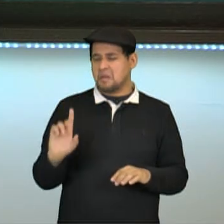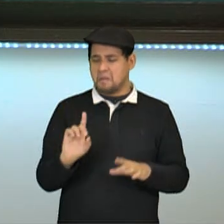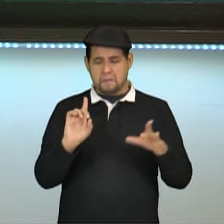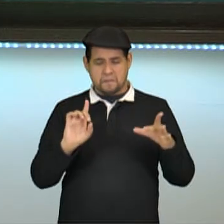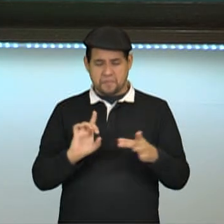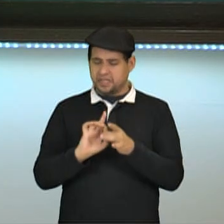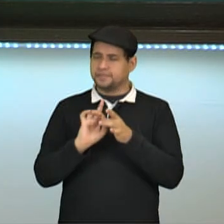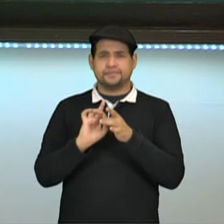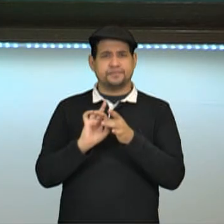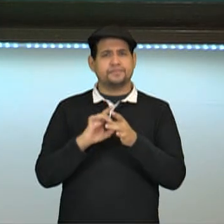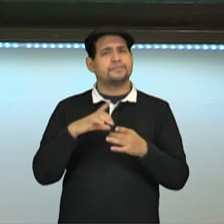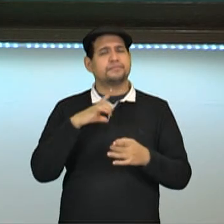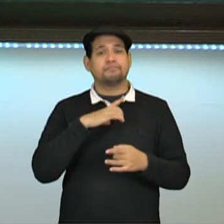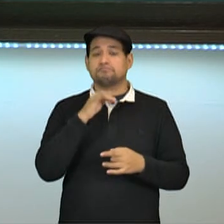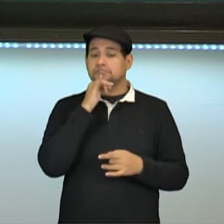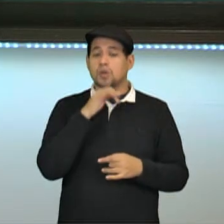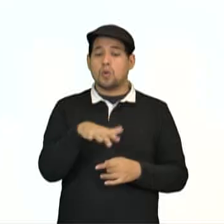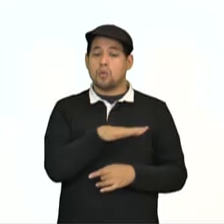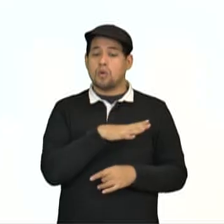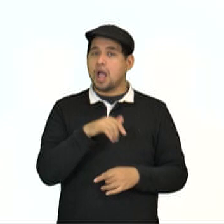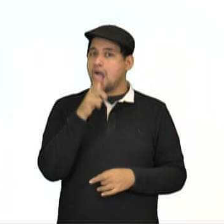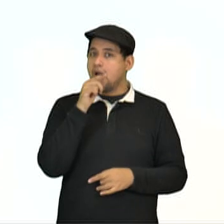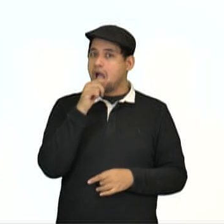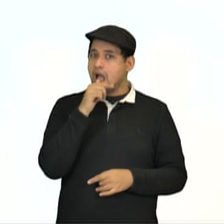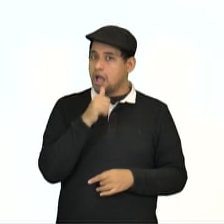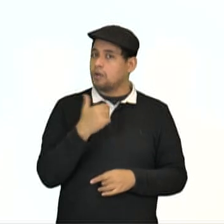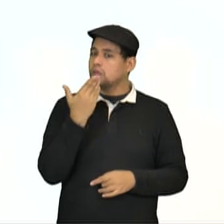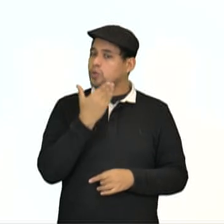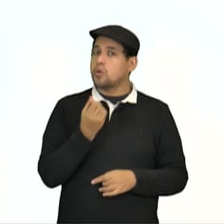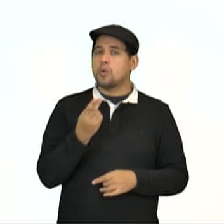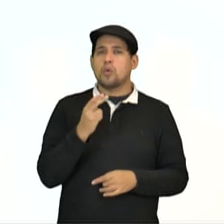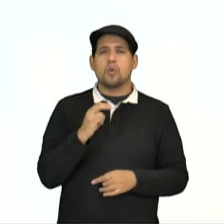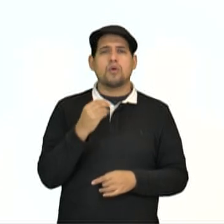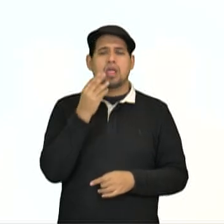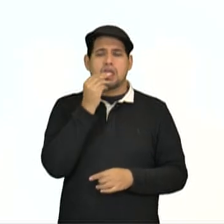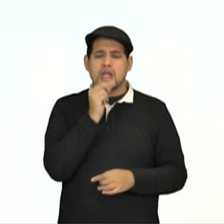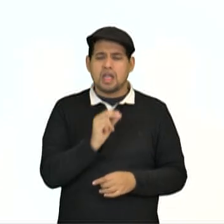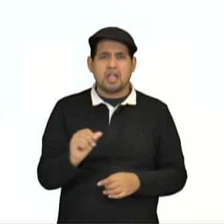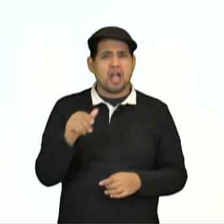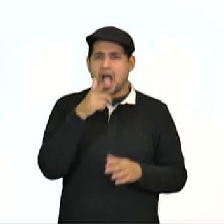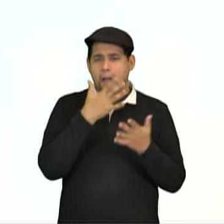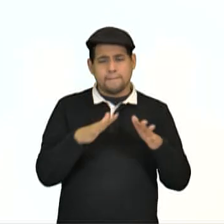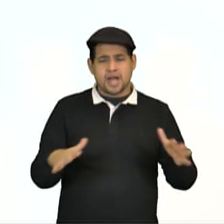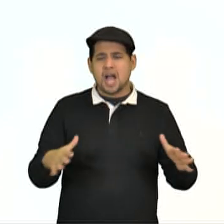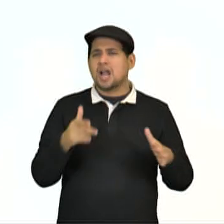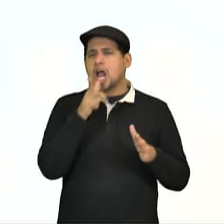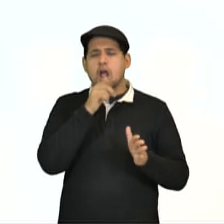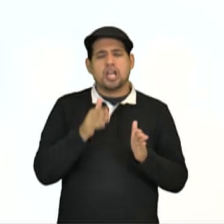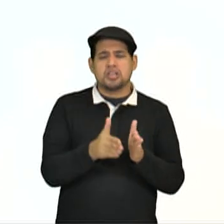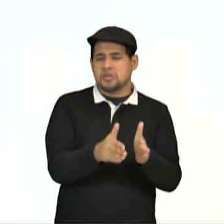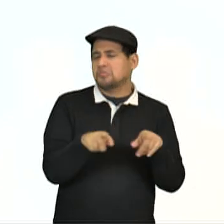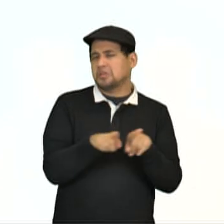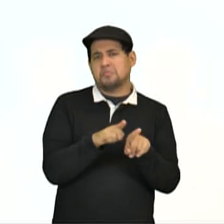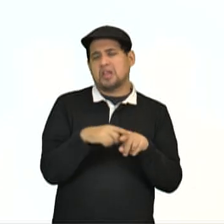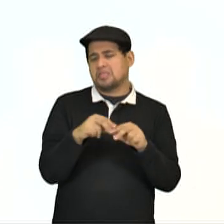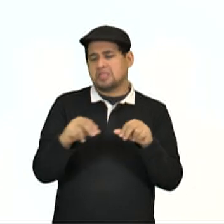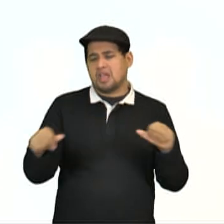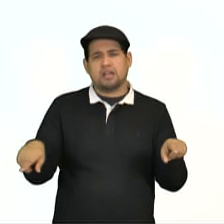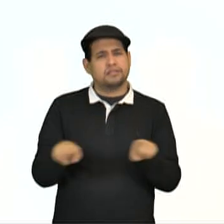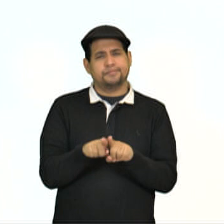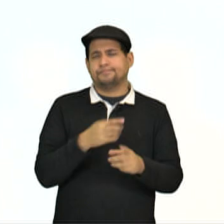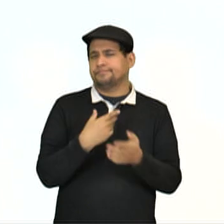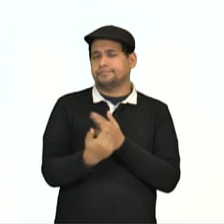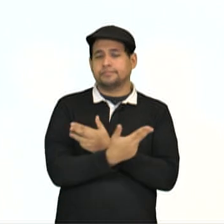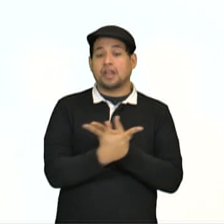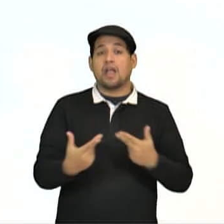ok? Sendo encontrados em ambientes de água doce ou salgada, bem como terrestre ou ambiente úmido. Então, esses